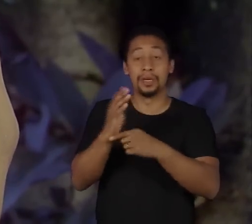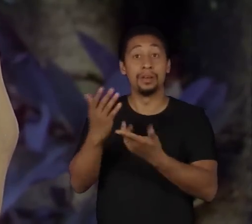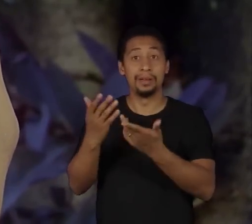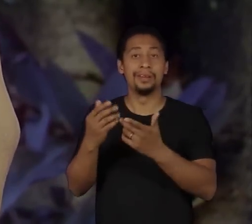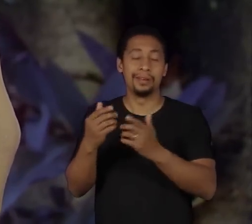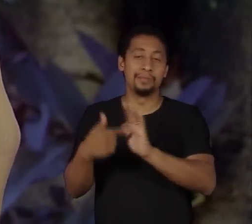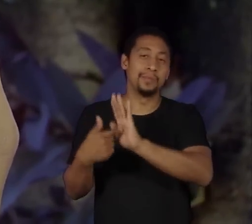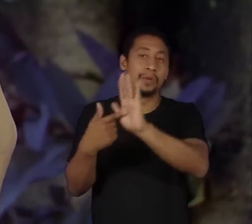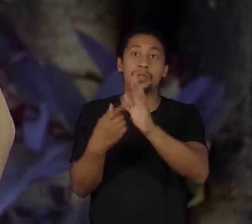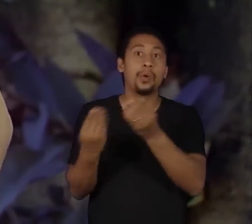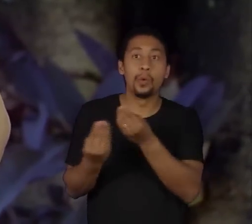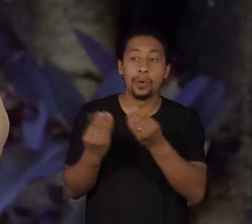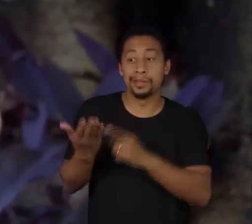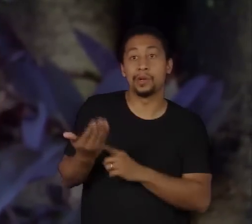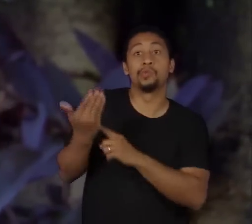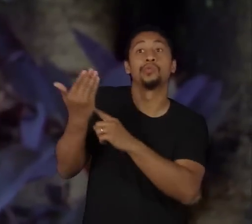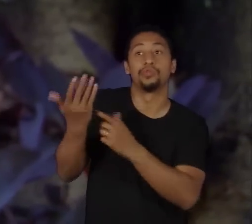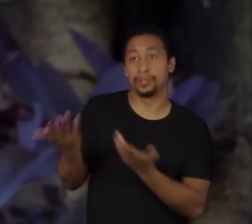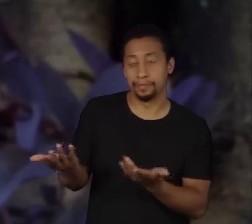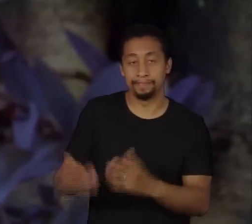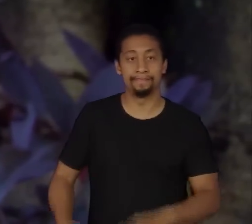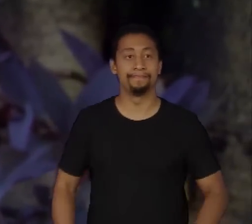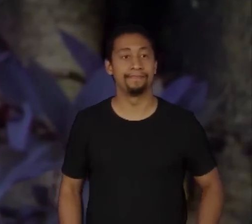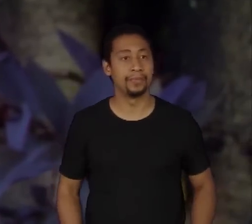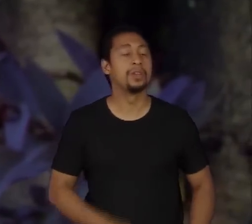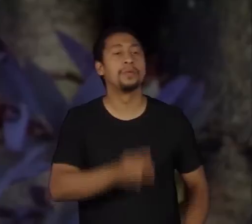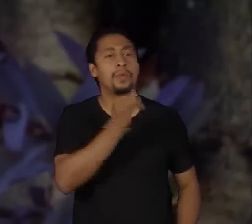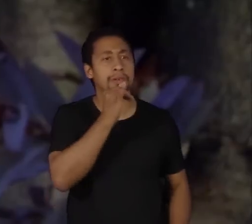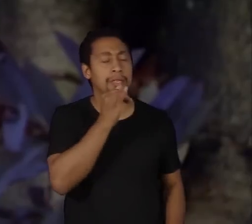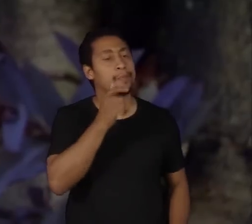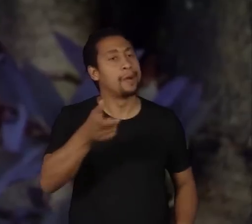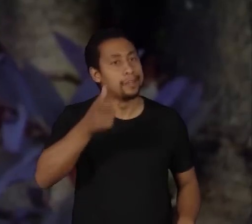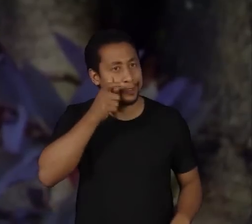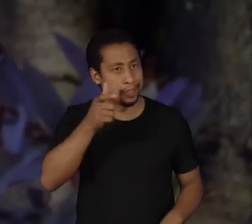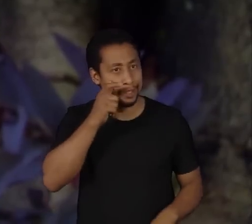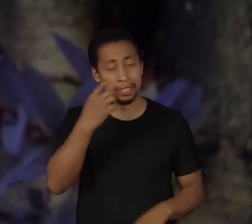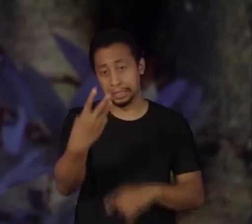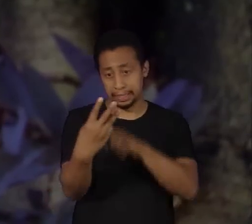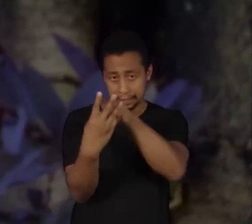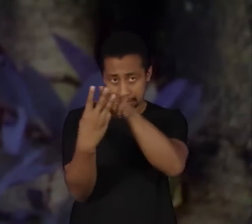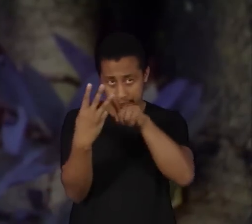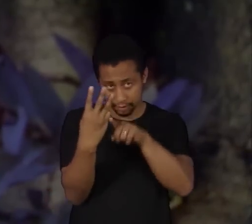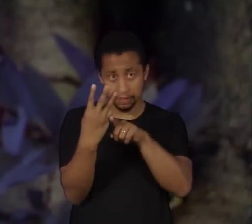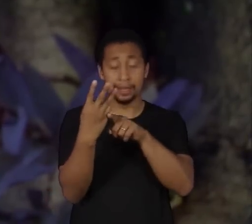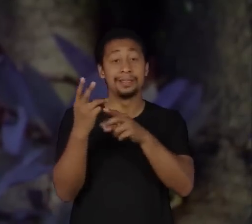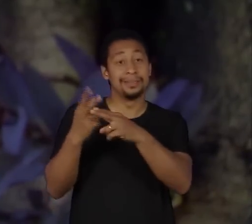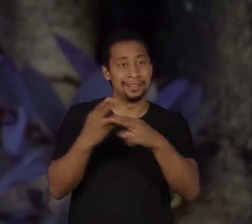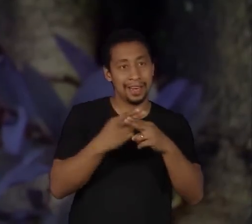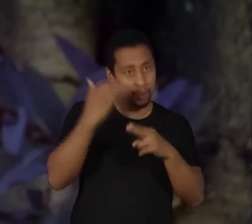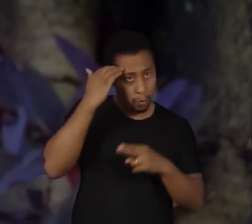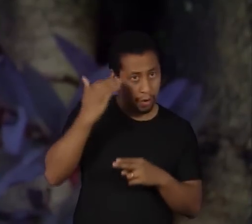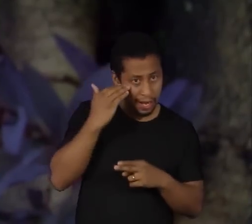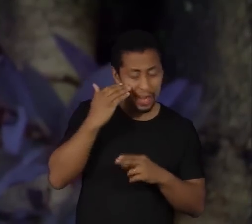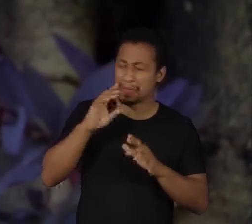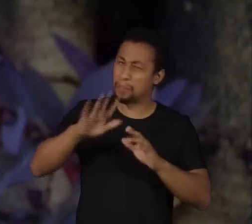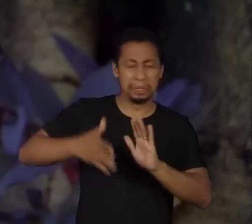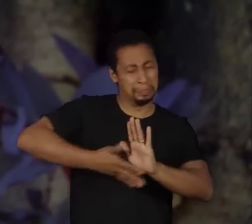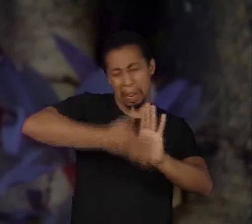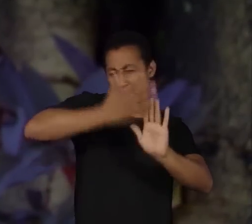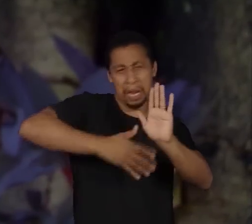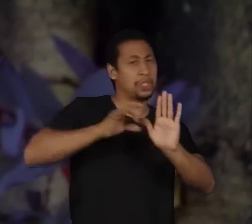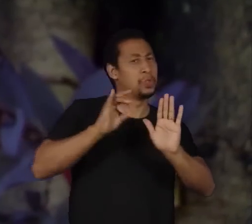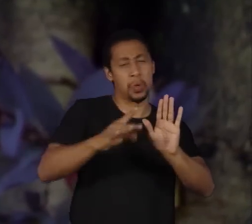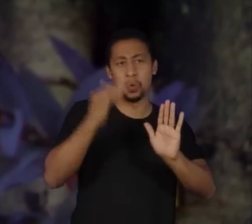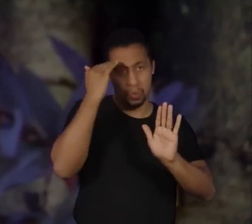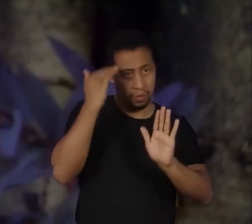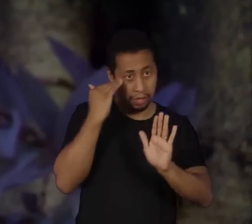tecnologia. E se a gente assiste, por exemplo, 3 séries coreanas, só entra a recomendação de coreano. Se assistir 5 chinês,